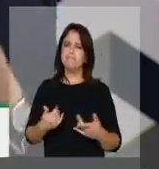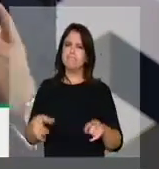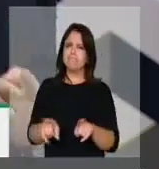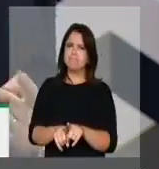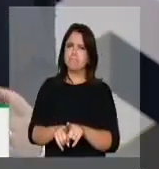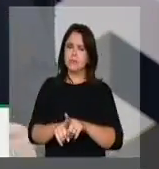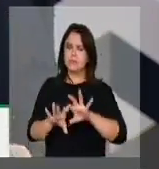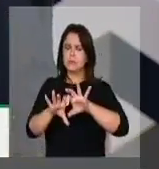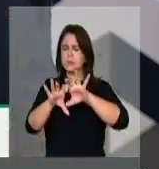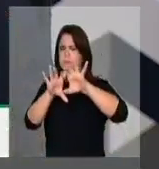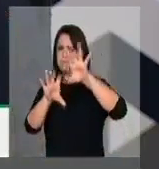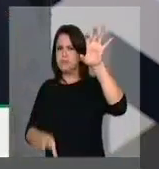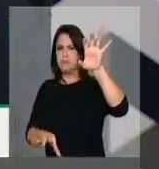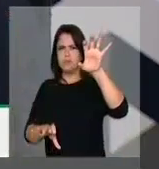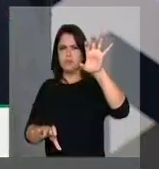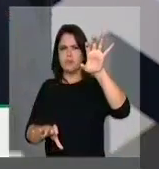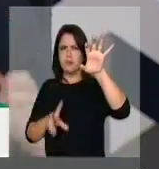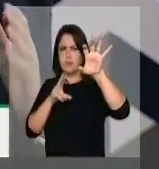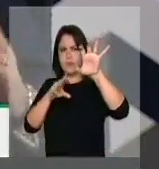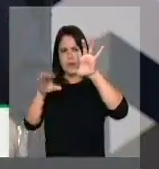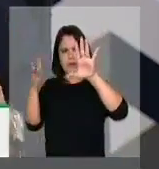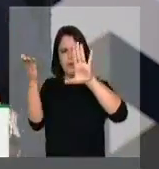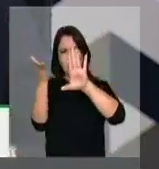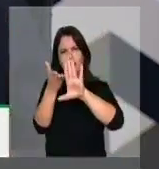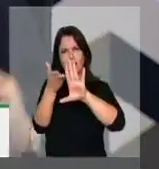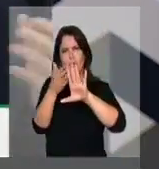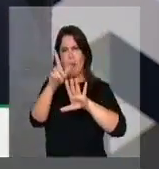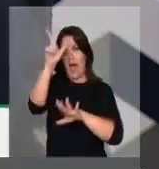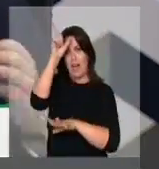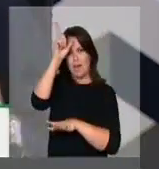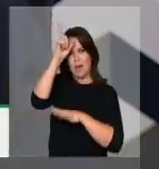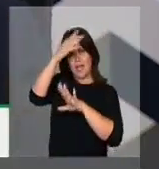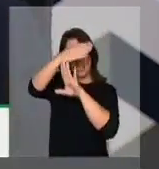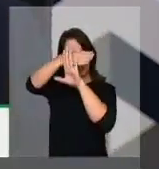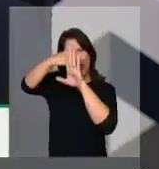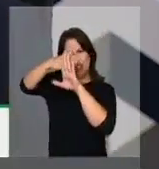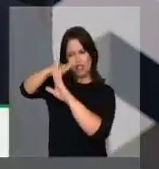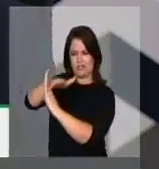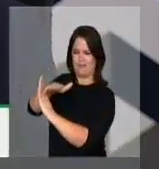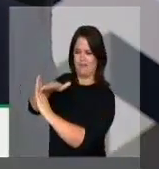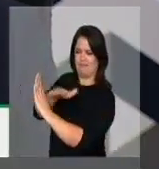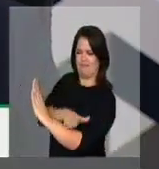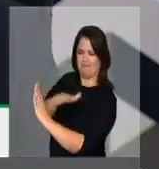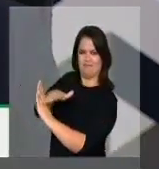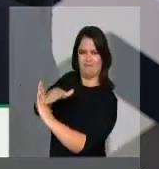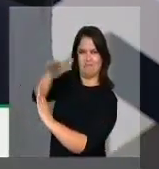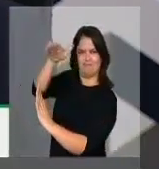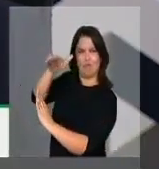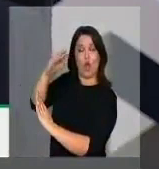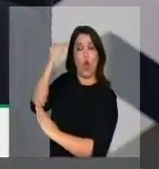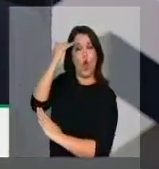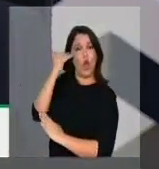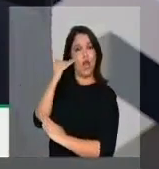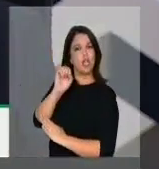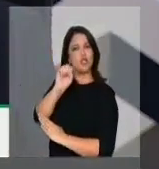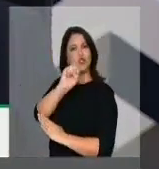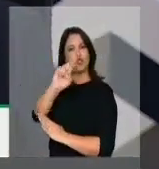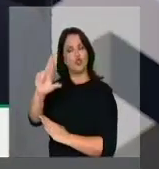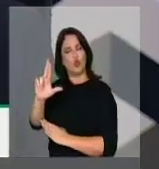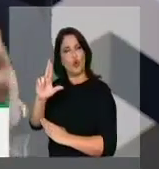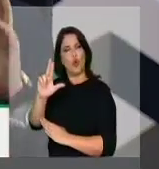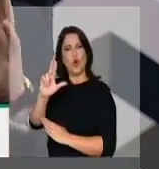ainda divididas ao meio. Nós tivemos Alemanha Ocidental, Alemanha Oriental. Nós tivemos Coreia do Sul, Coreia do